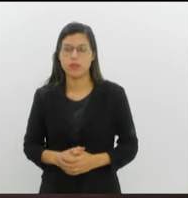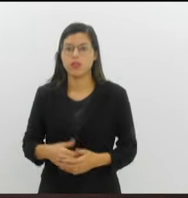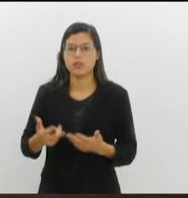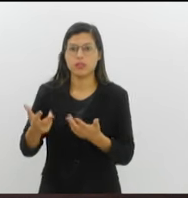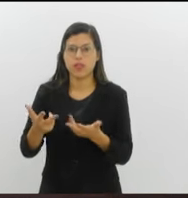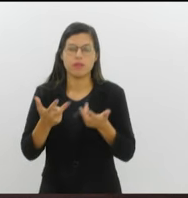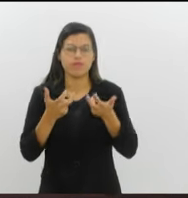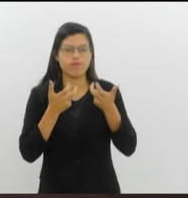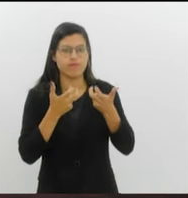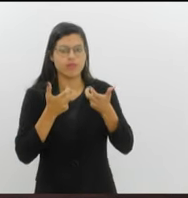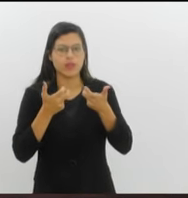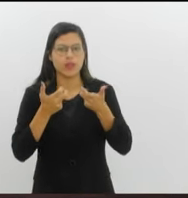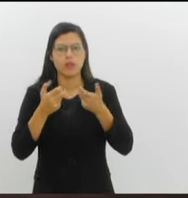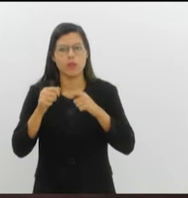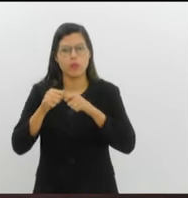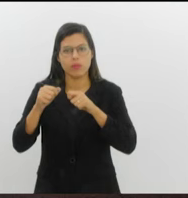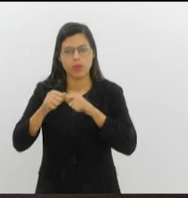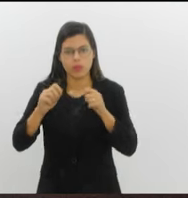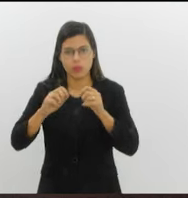promovido pelo governo do PT,